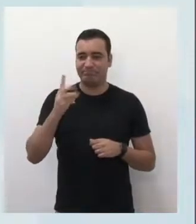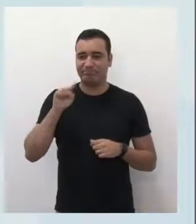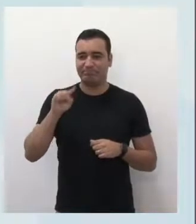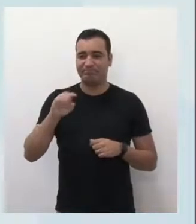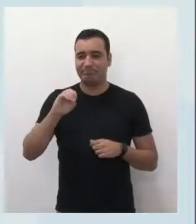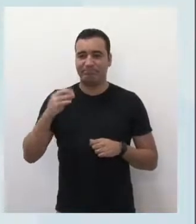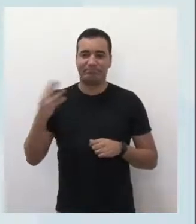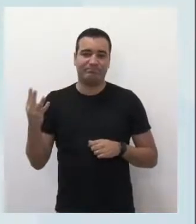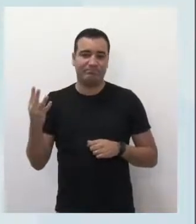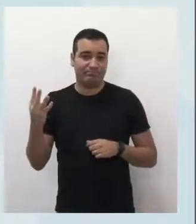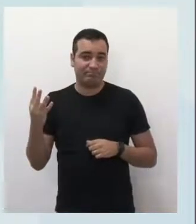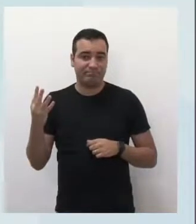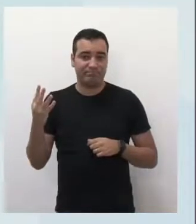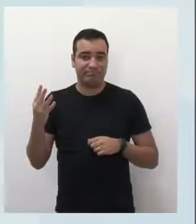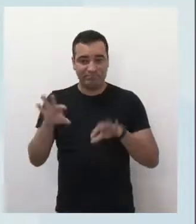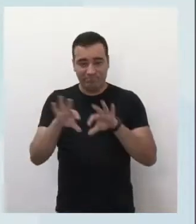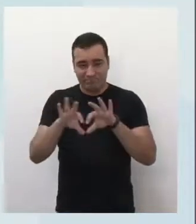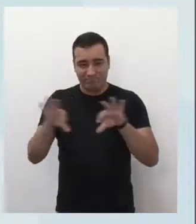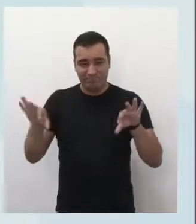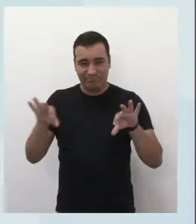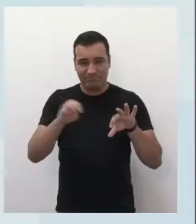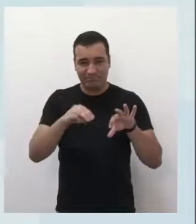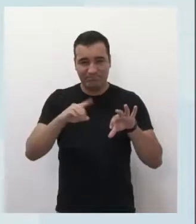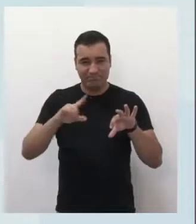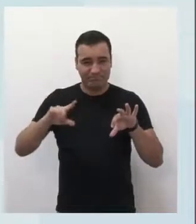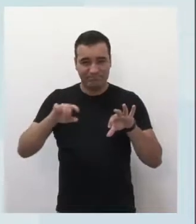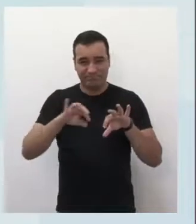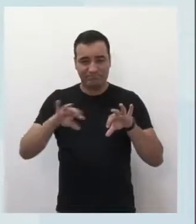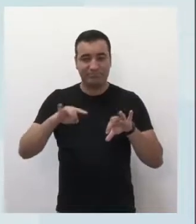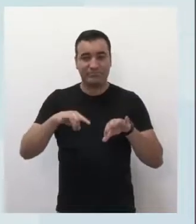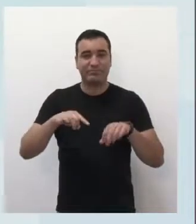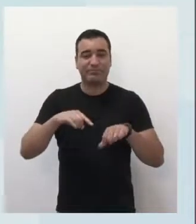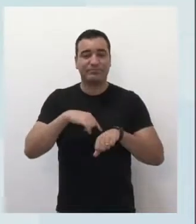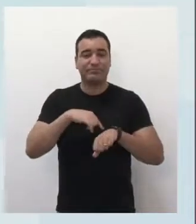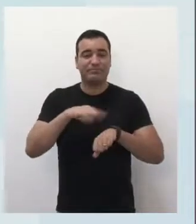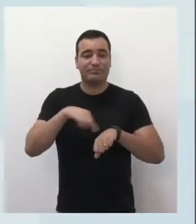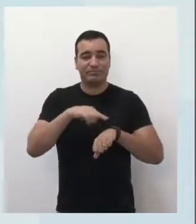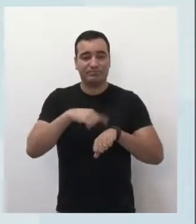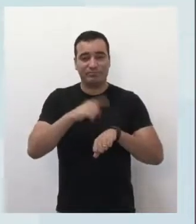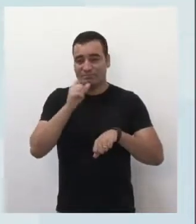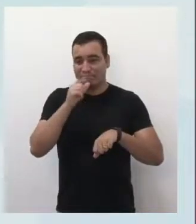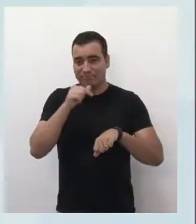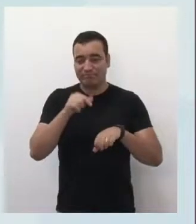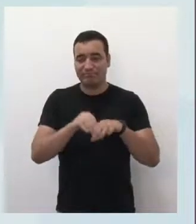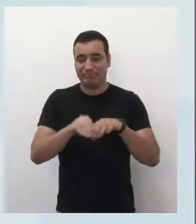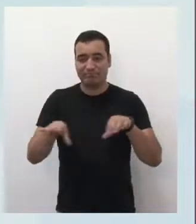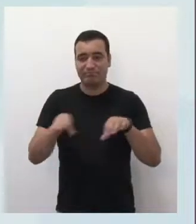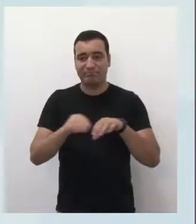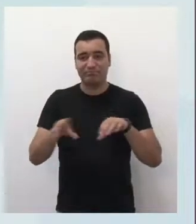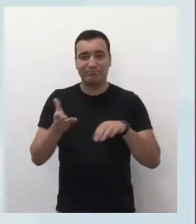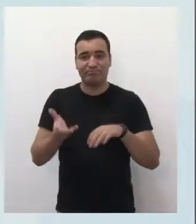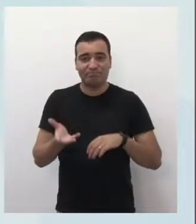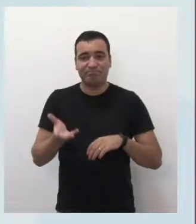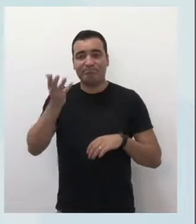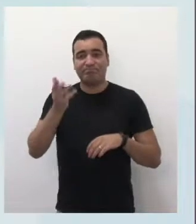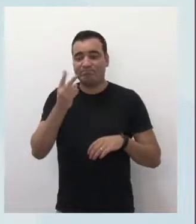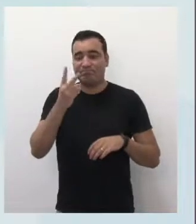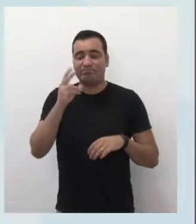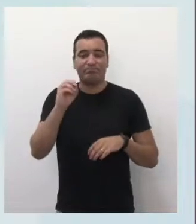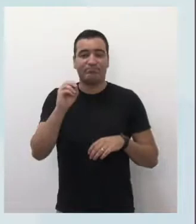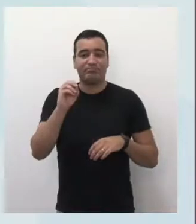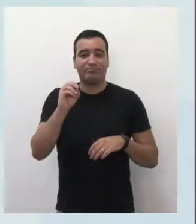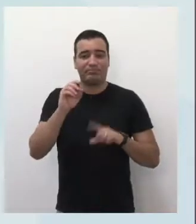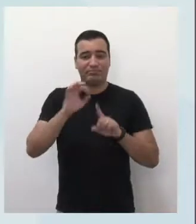3,04 milímetros cúbicos por hora de água, né? Para elevar a temperatura em 20 graus. Aí,